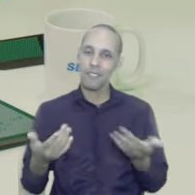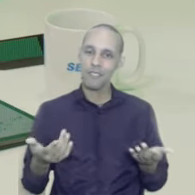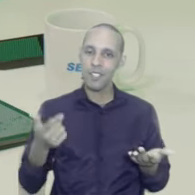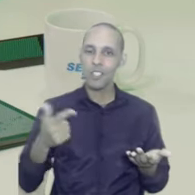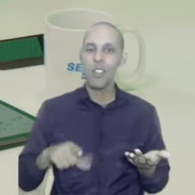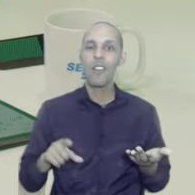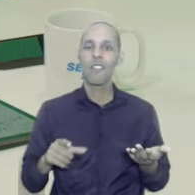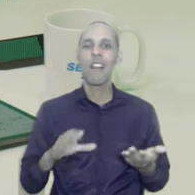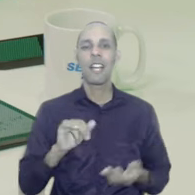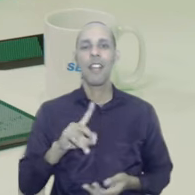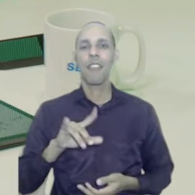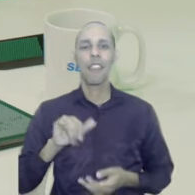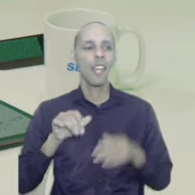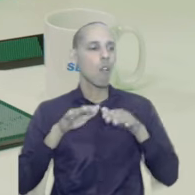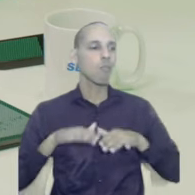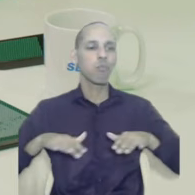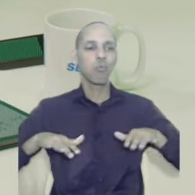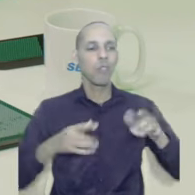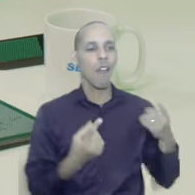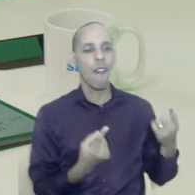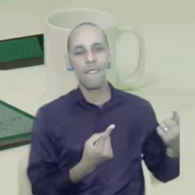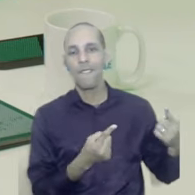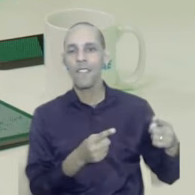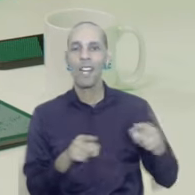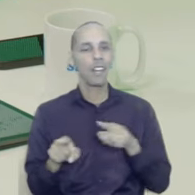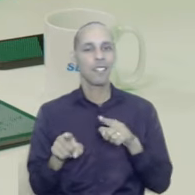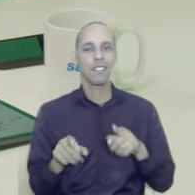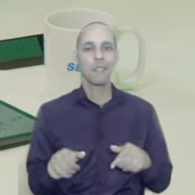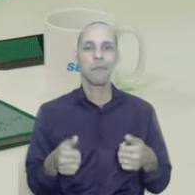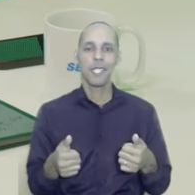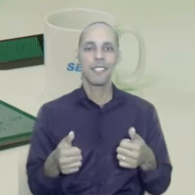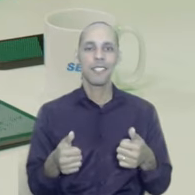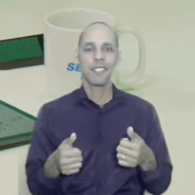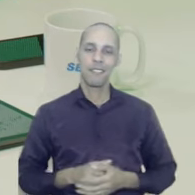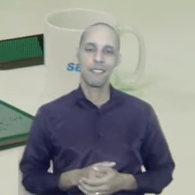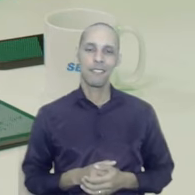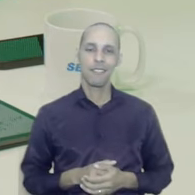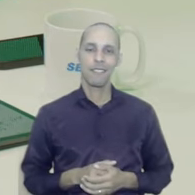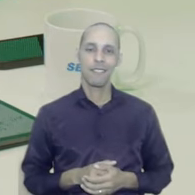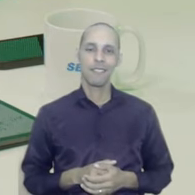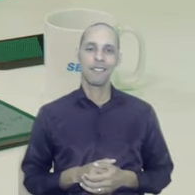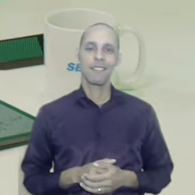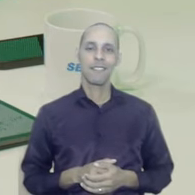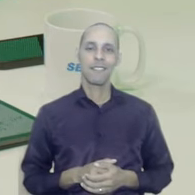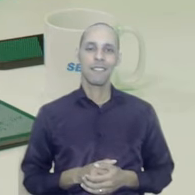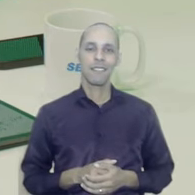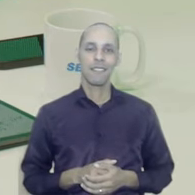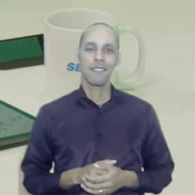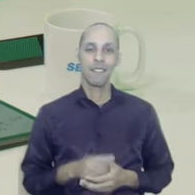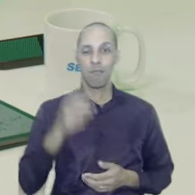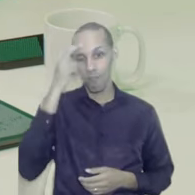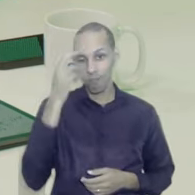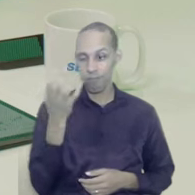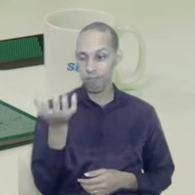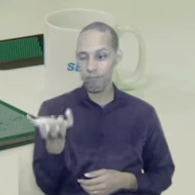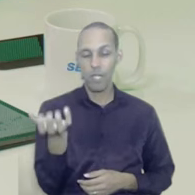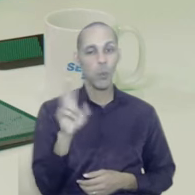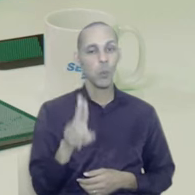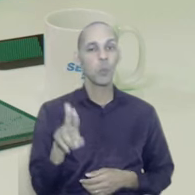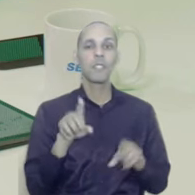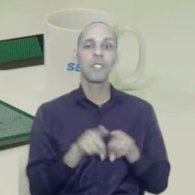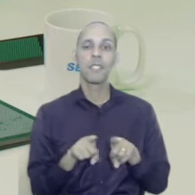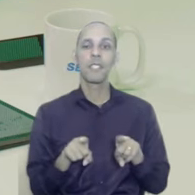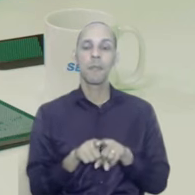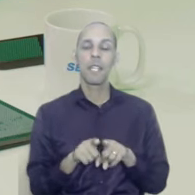cadeia toda né vai refletir em tudo eh a inteligência artificial que a gente usa também